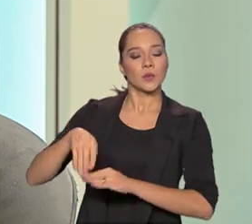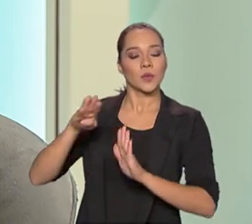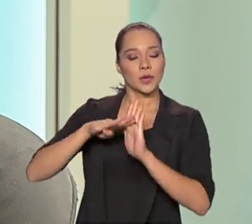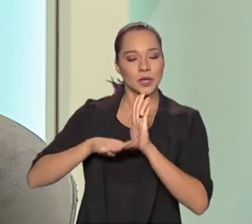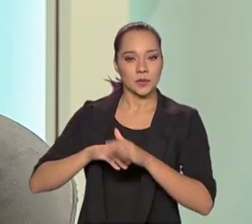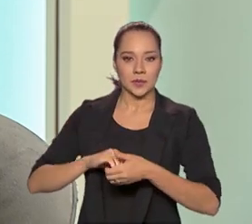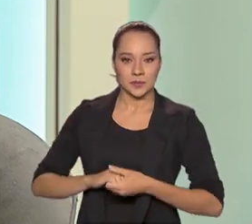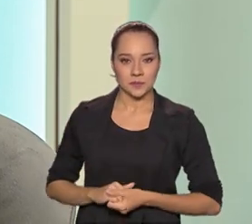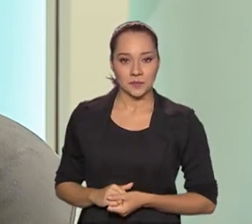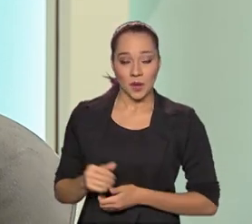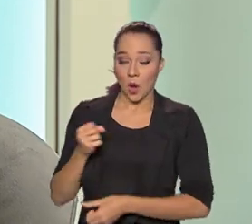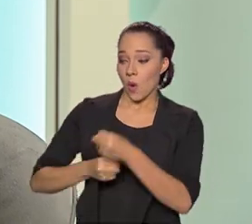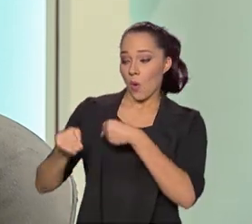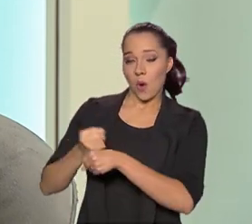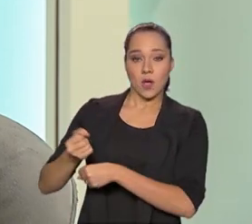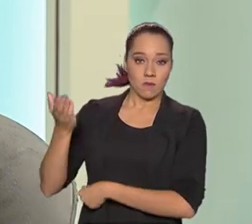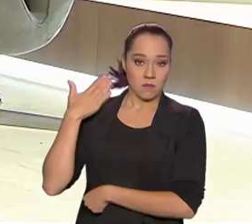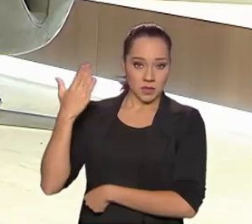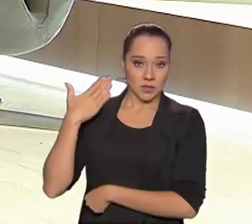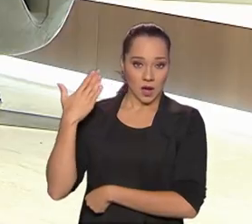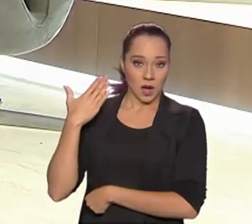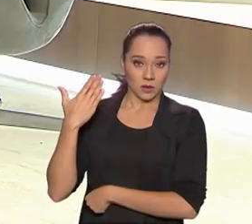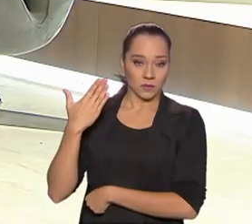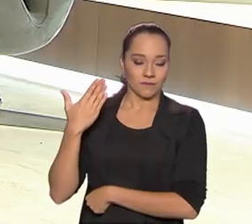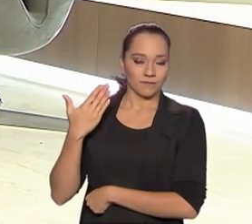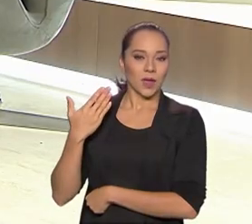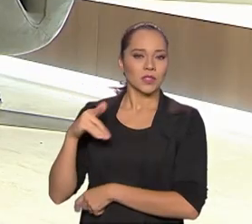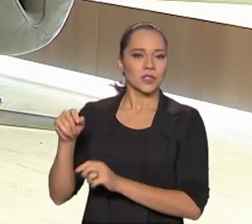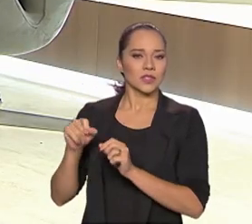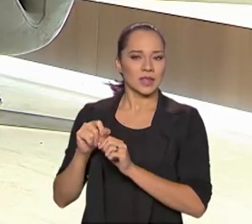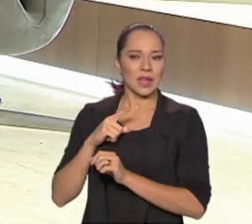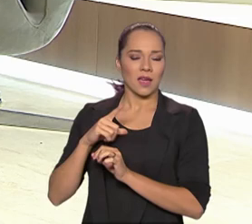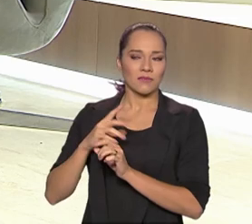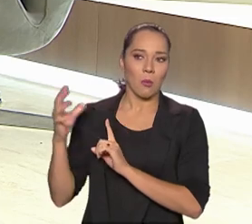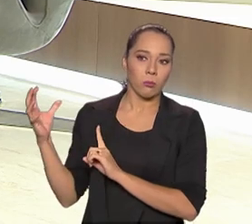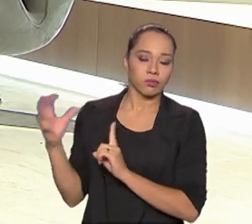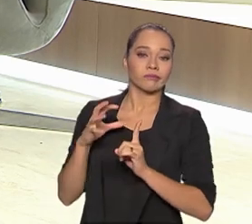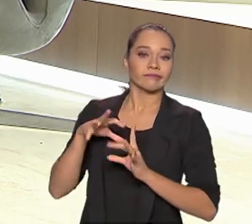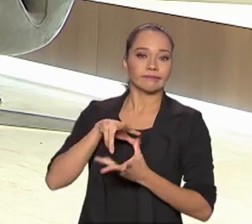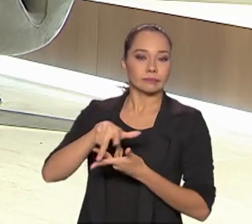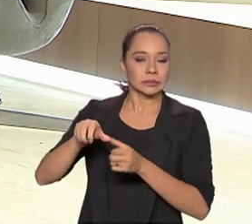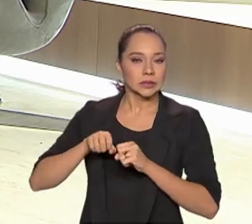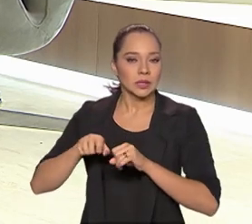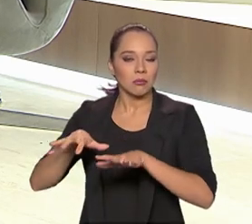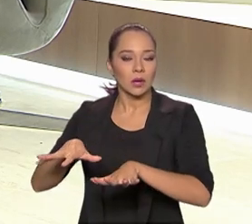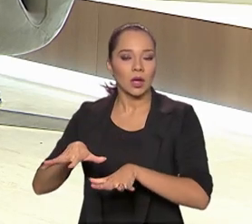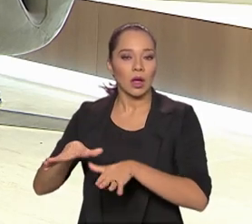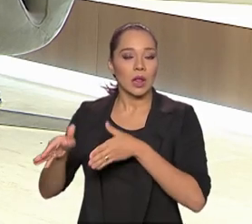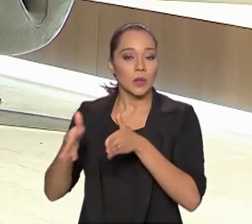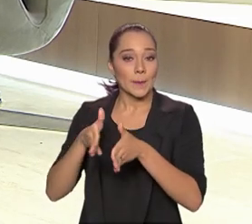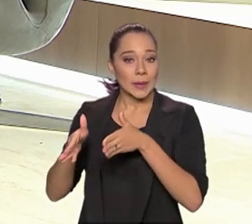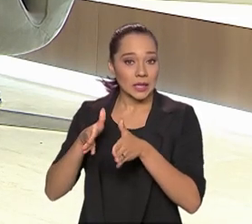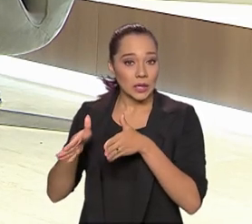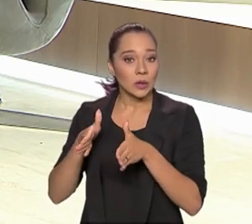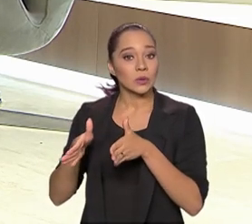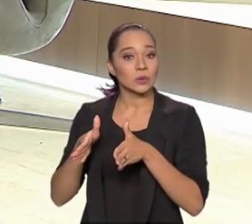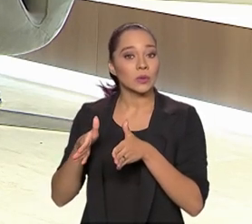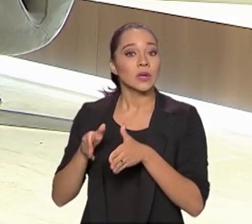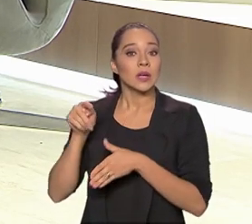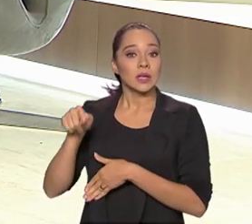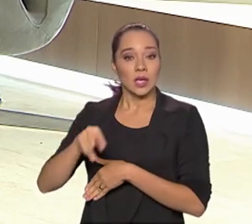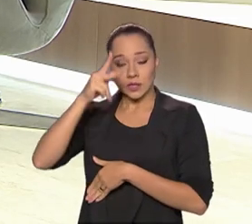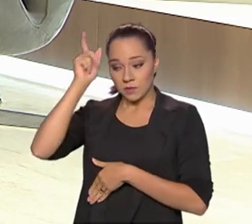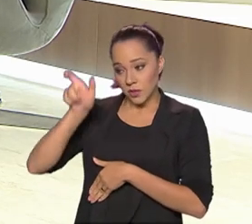programa. O ano passado, nós fomos impactados pela pandemia exatamente no período em que